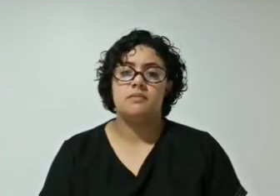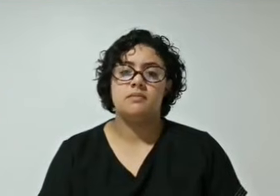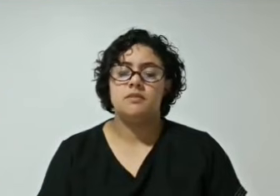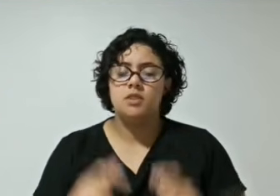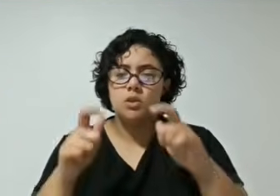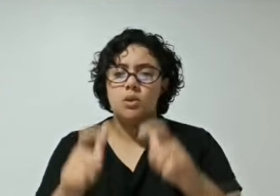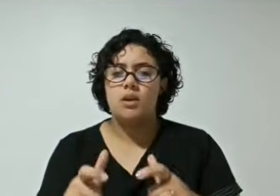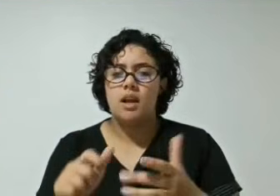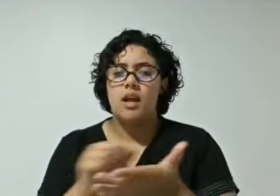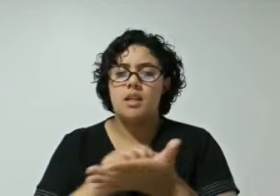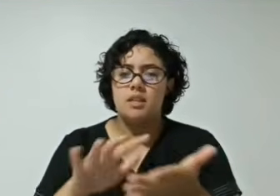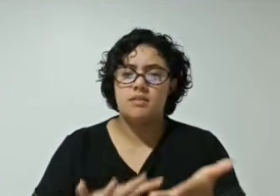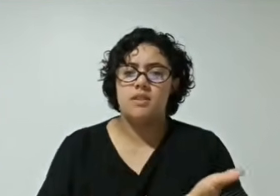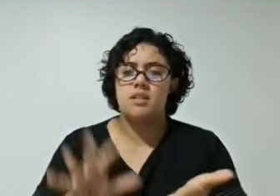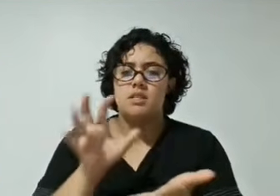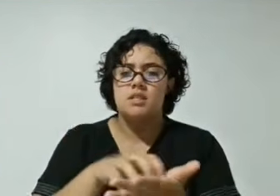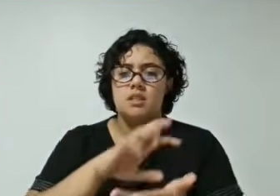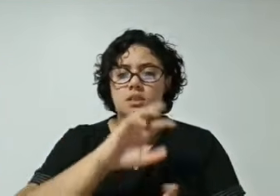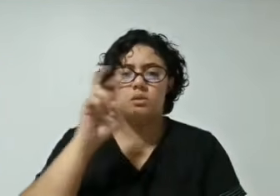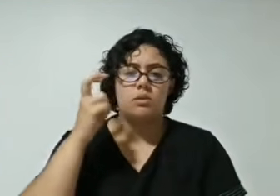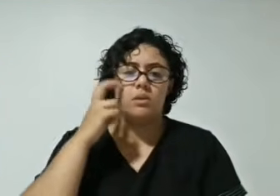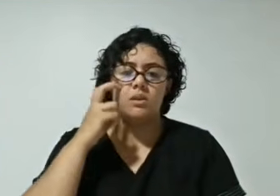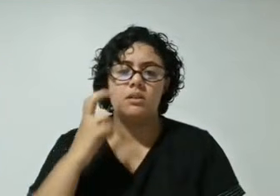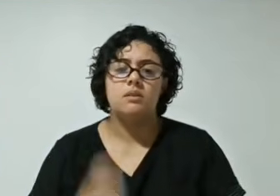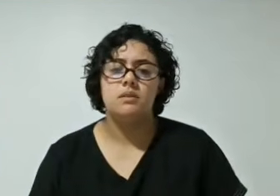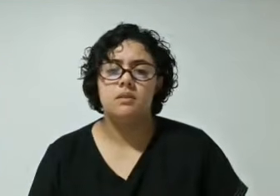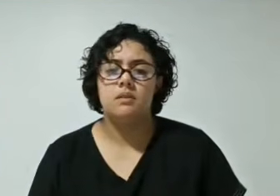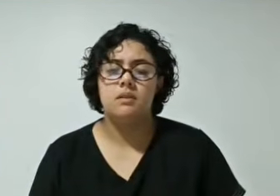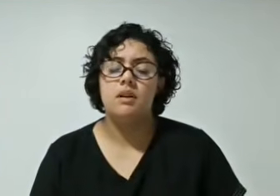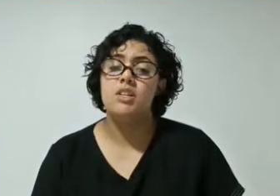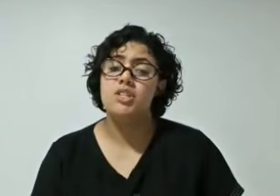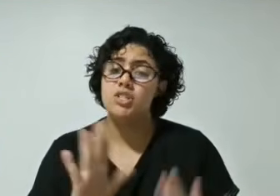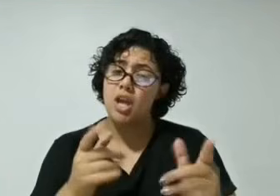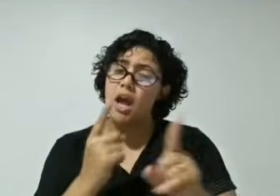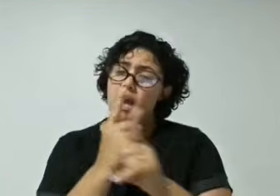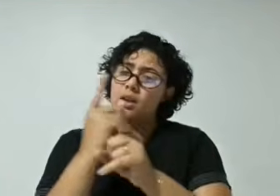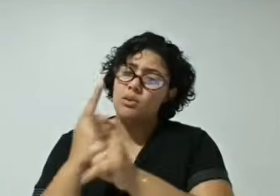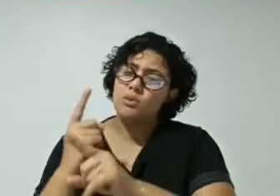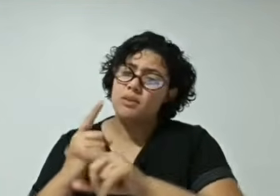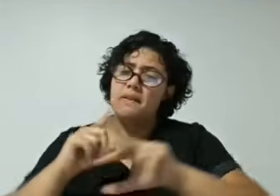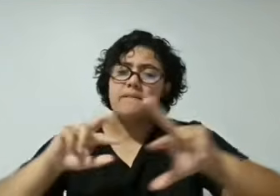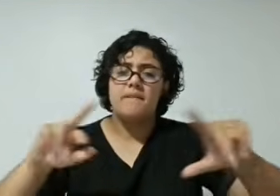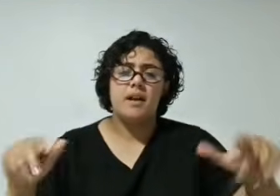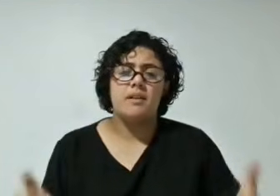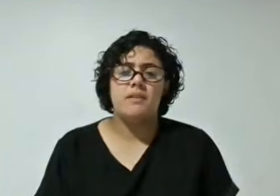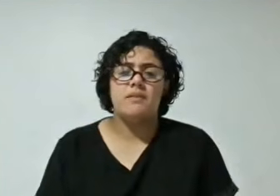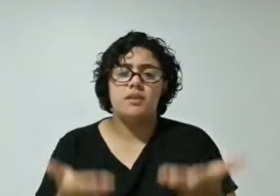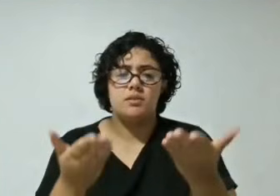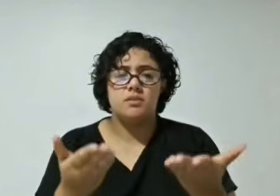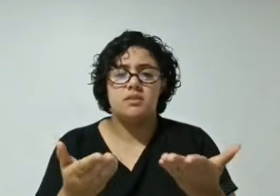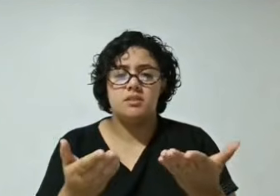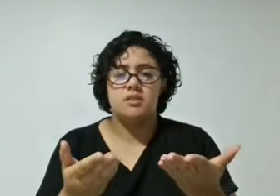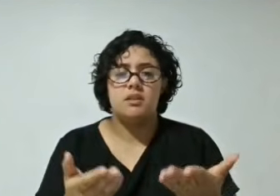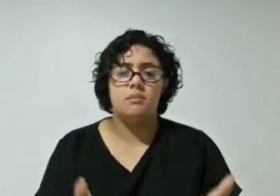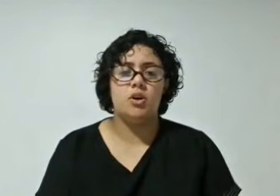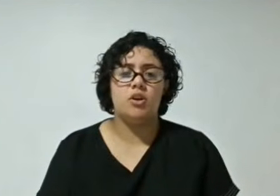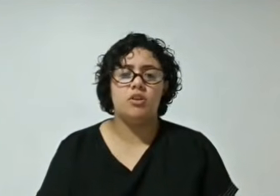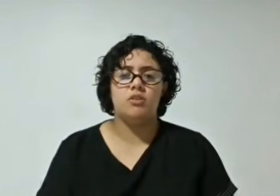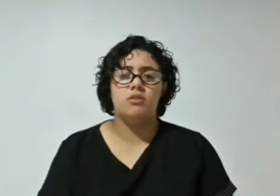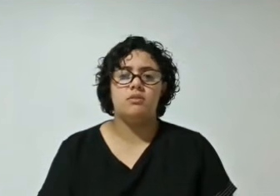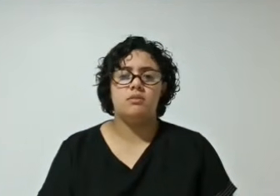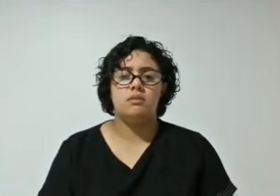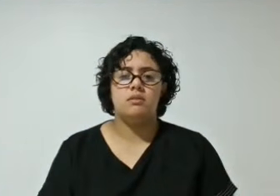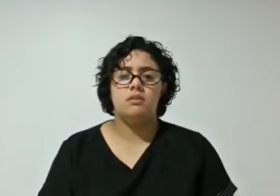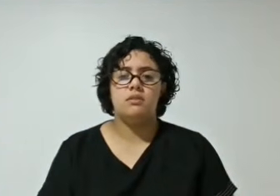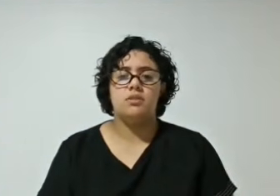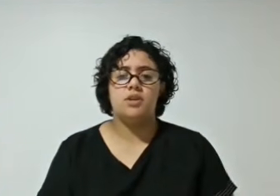ações dos centros culturais, prestigiando. Já encontrei com você muitas vezes em vários, né? No circuito aí nosso, na malha aí dos nossos